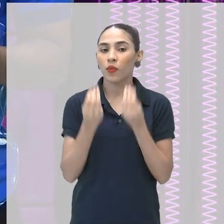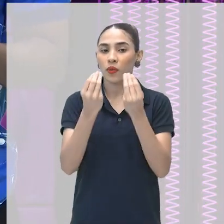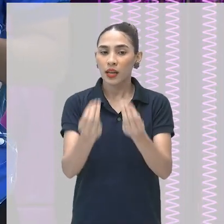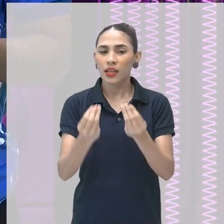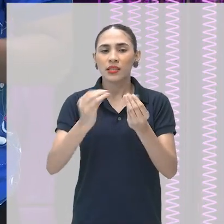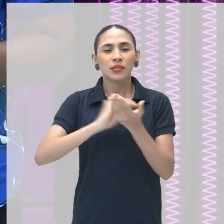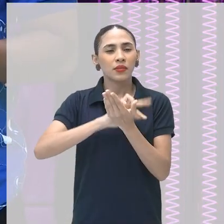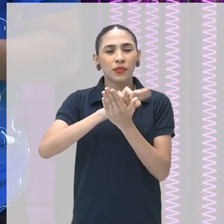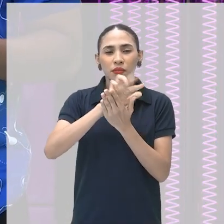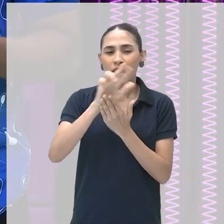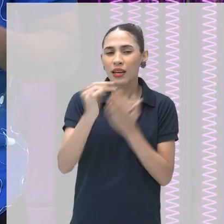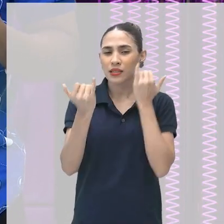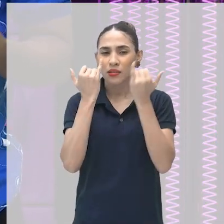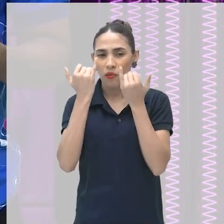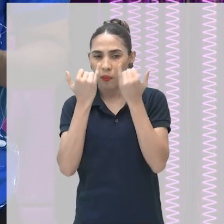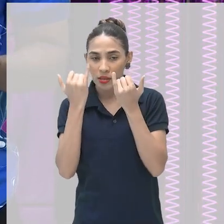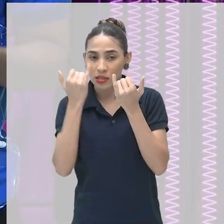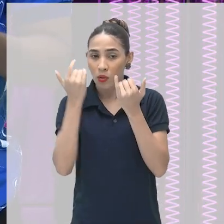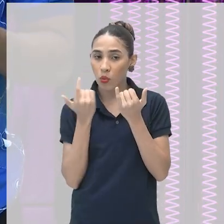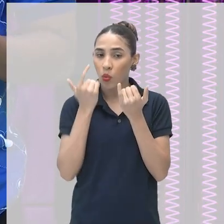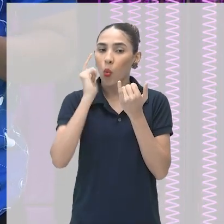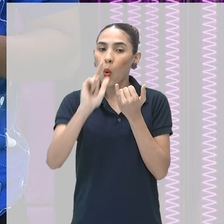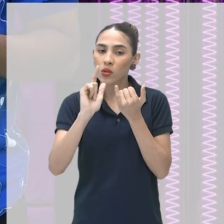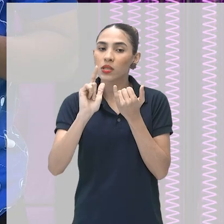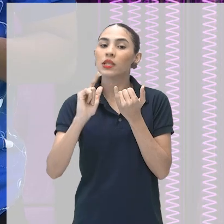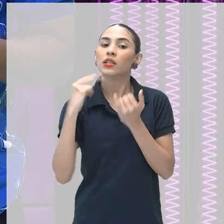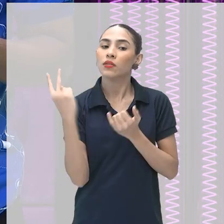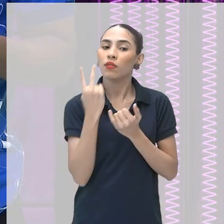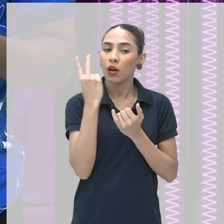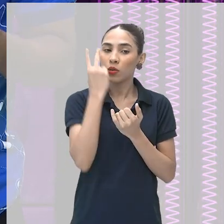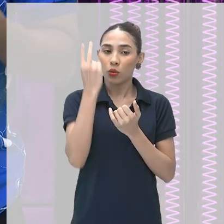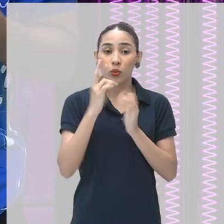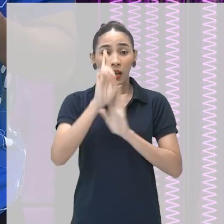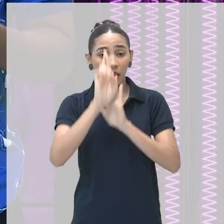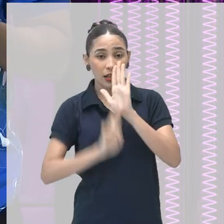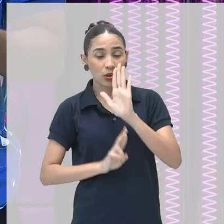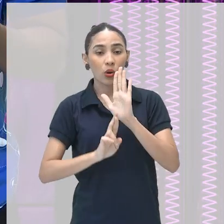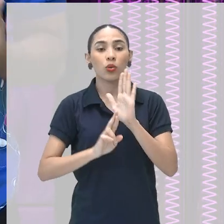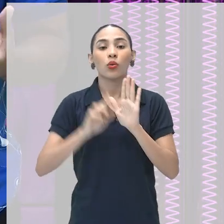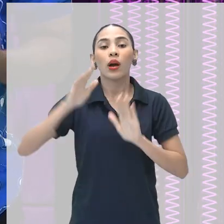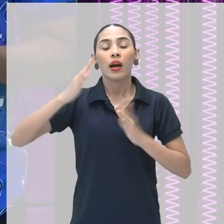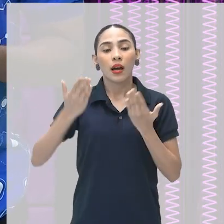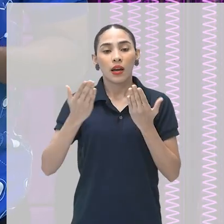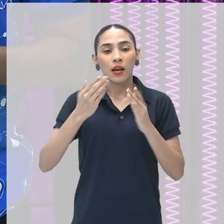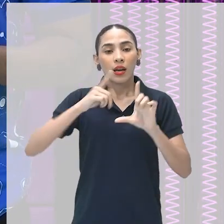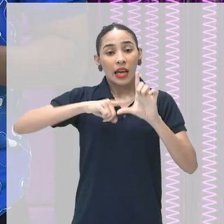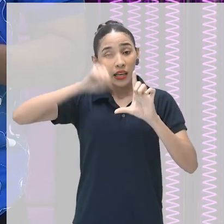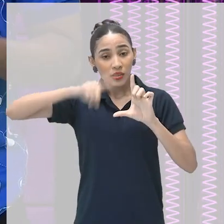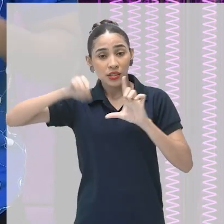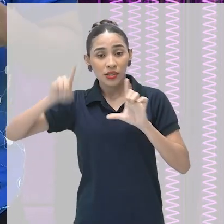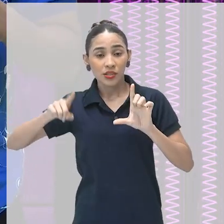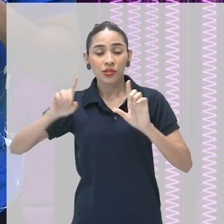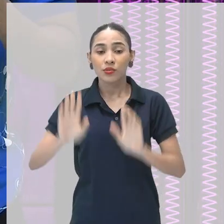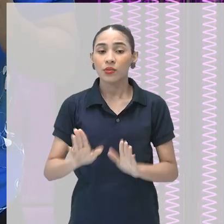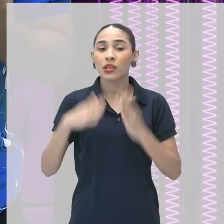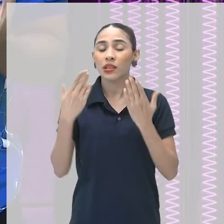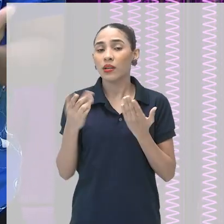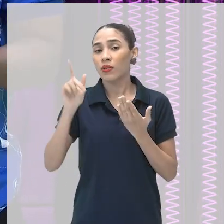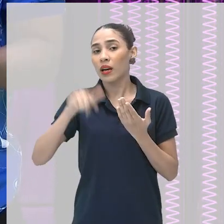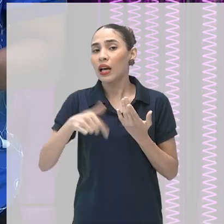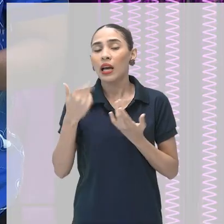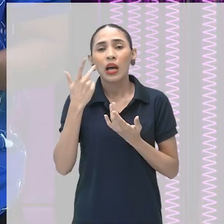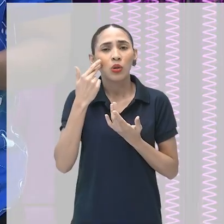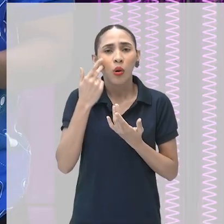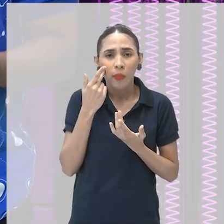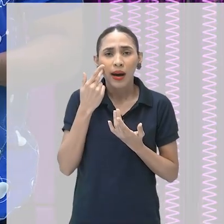oferece uma variedade de informação para enriquecer relatórios estatísticos. Então, é muito comum, quando eu tenho um